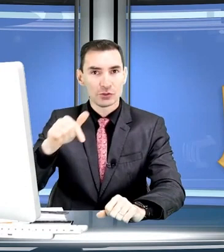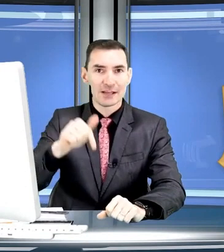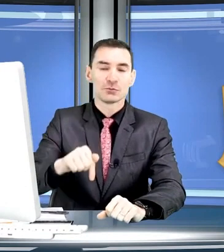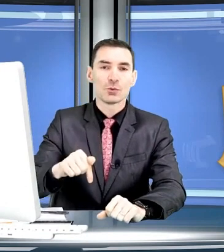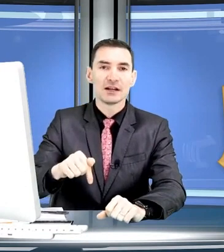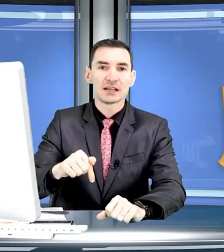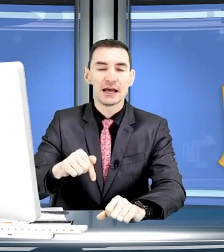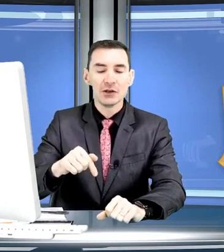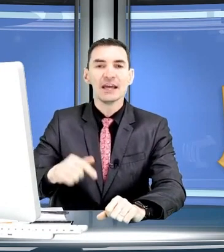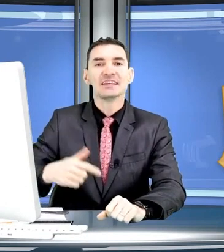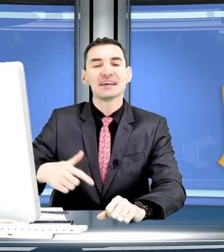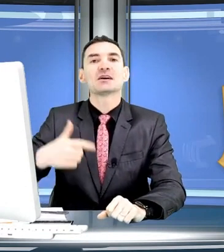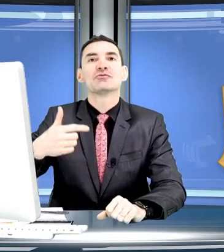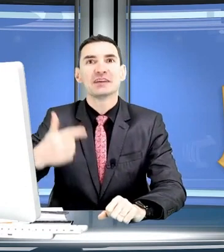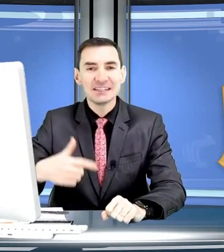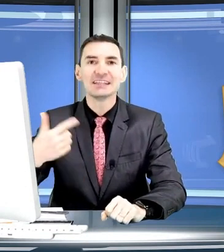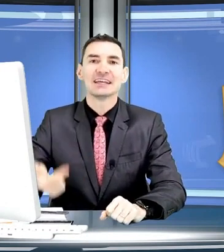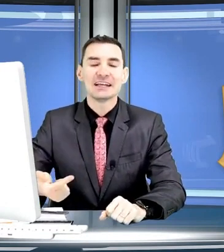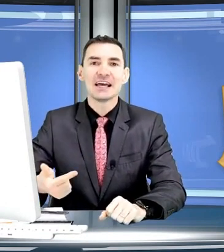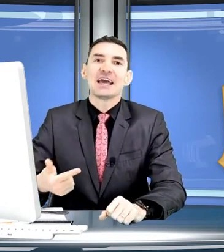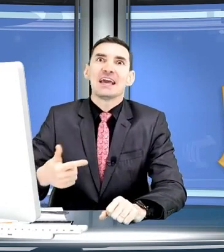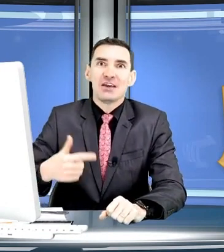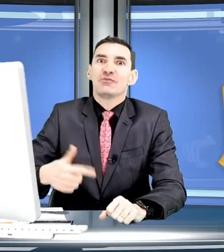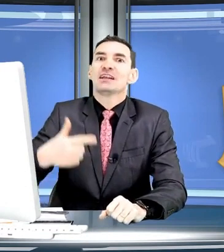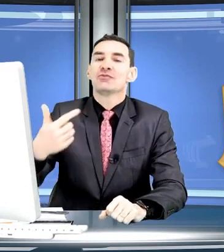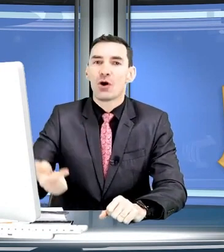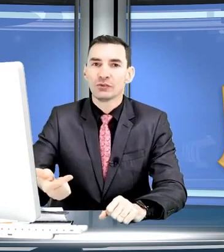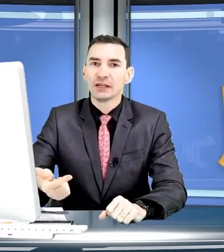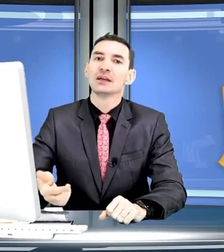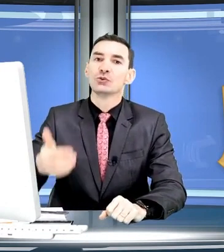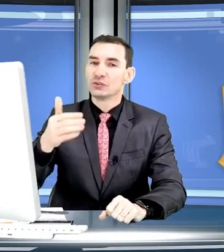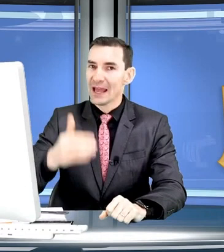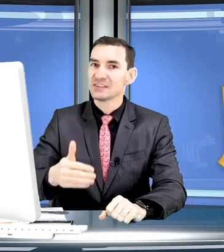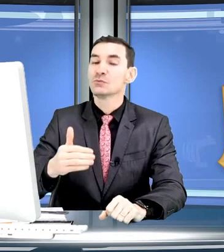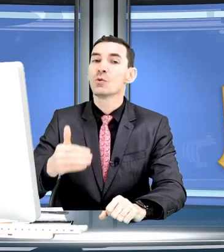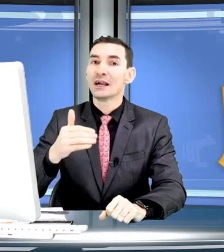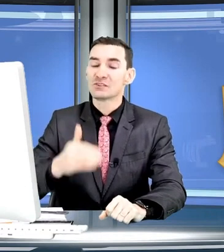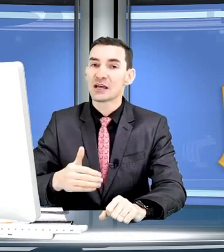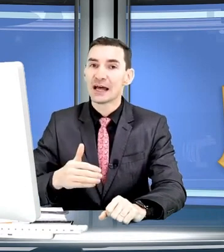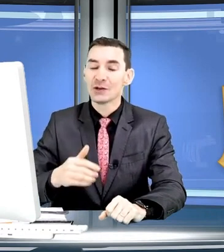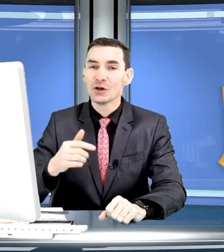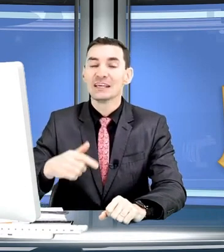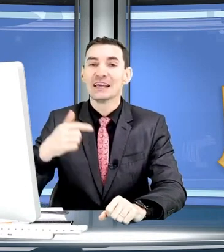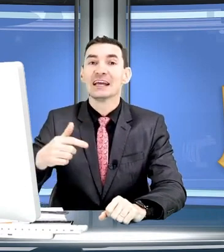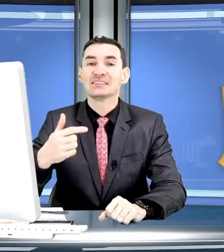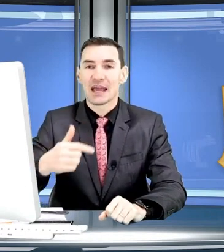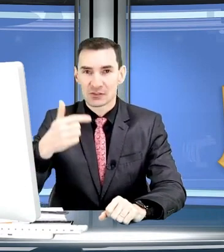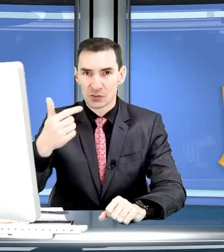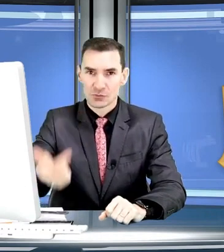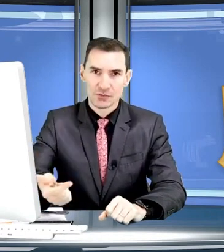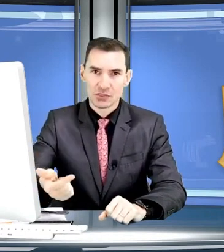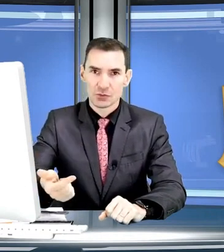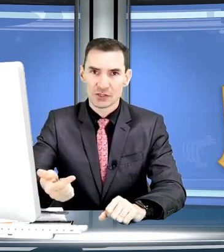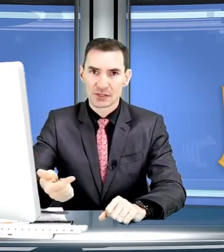agora com o 14º salário e essa verdadeira reviravolta no 14º salário